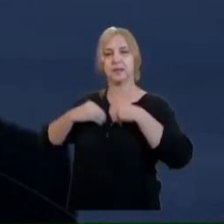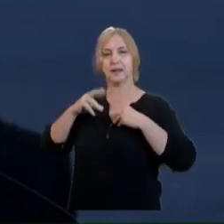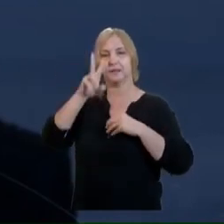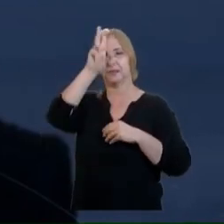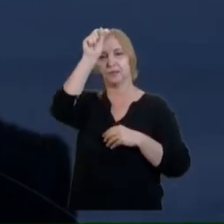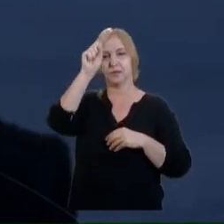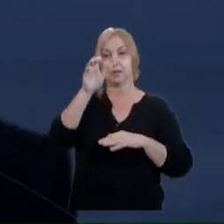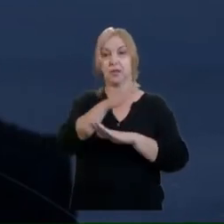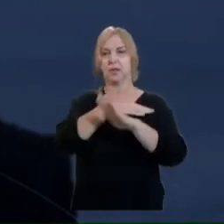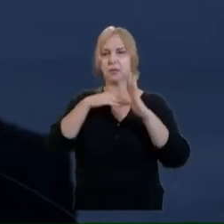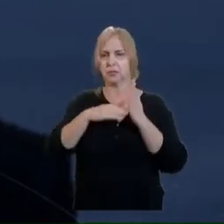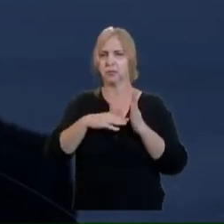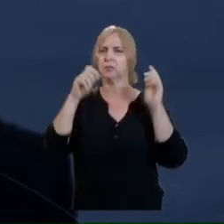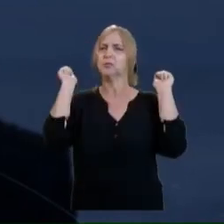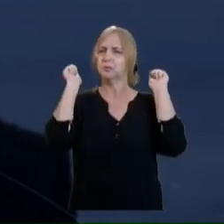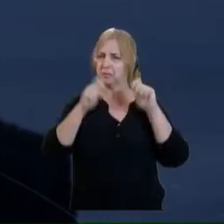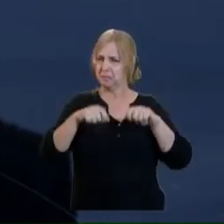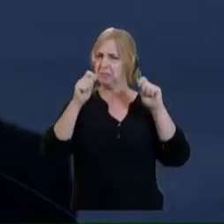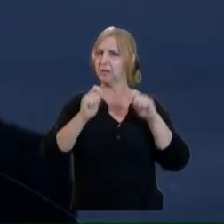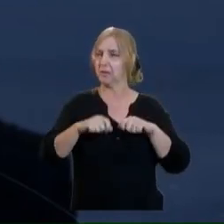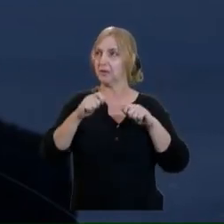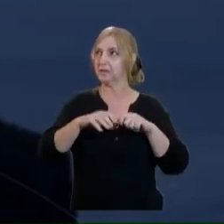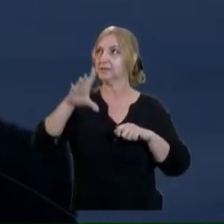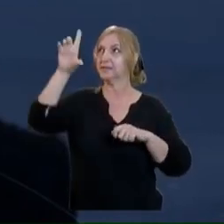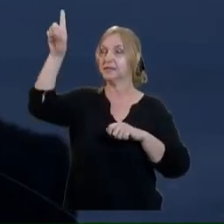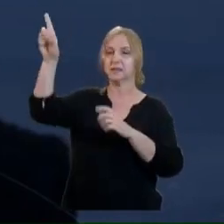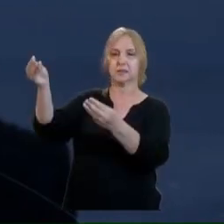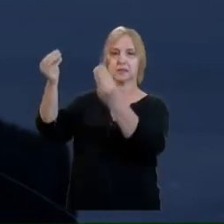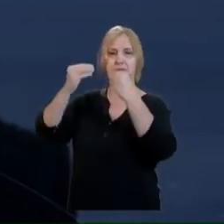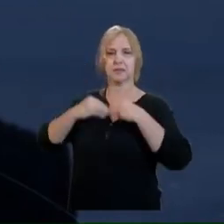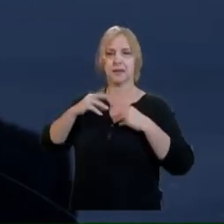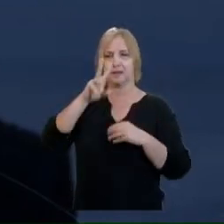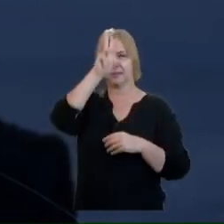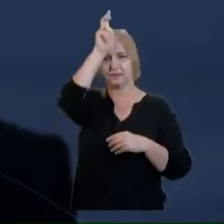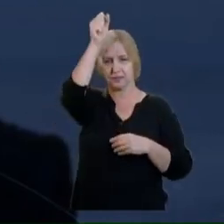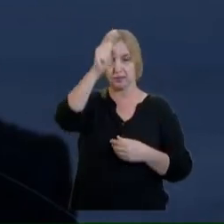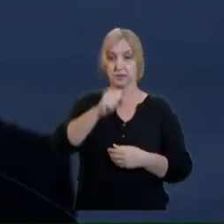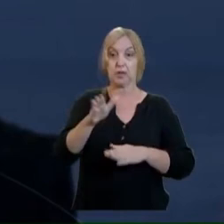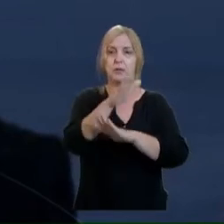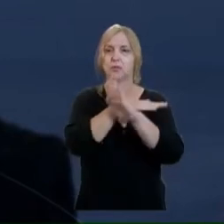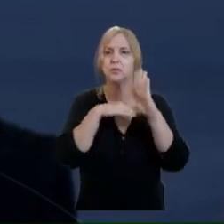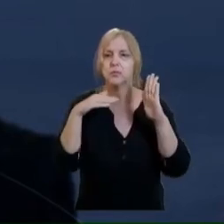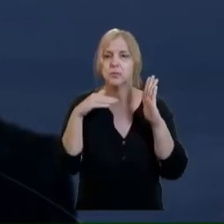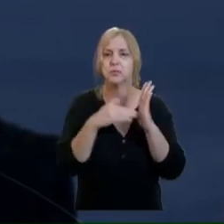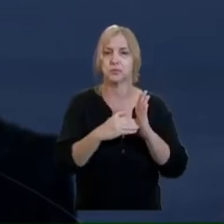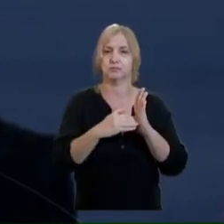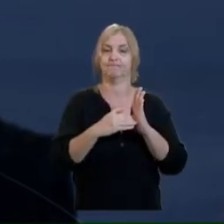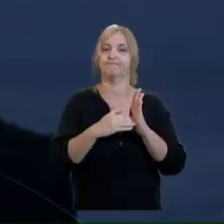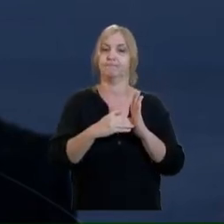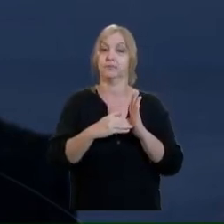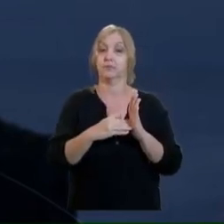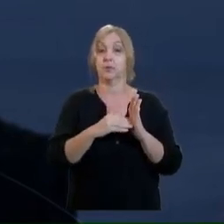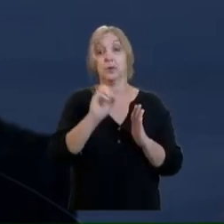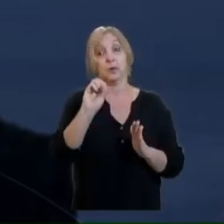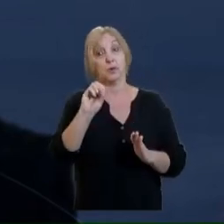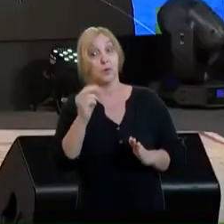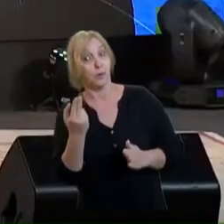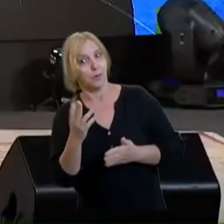vez, tudo posso naquele que me fortalece. Tudo ou